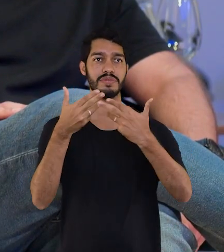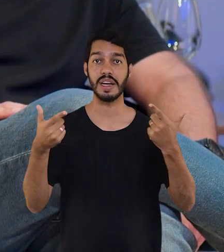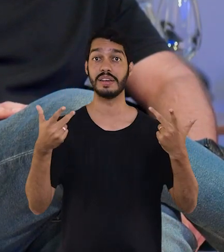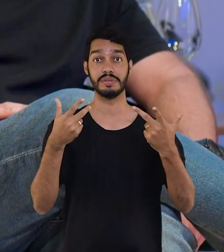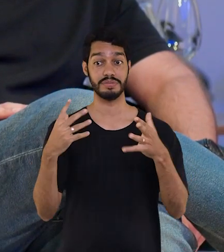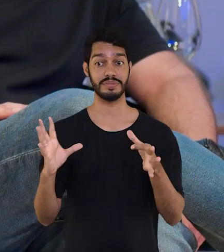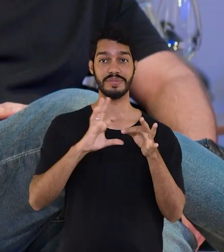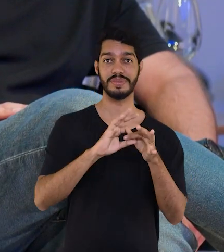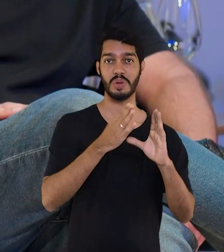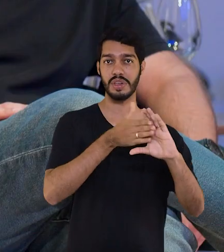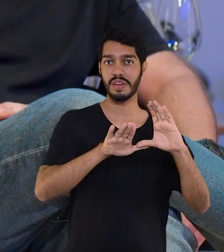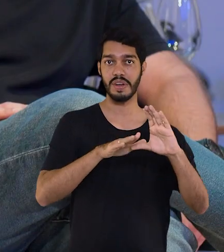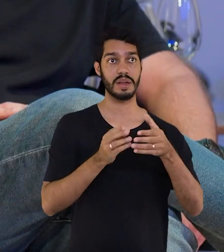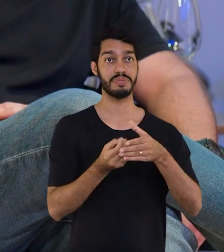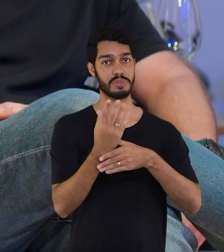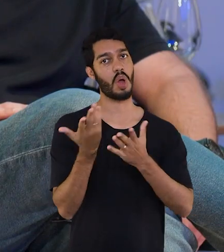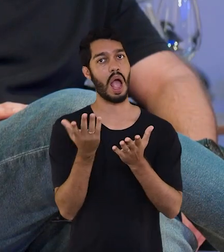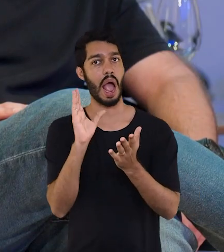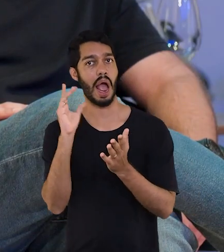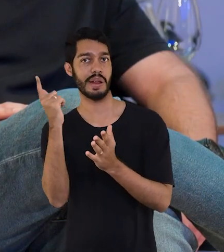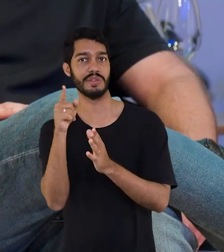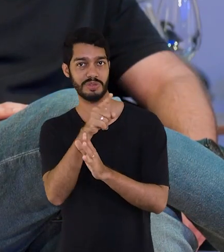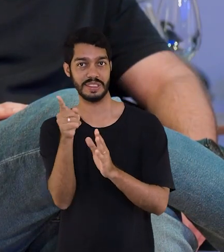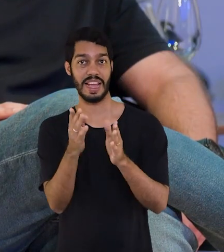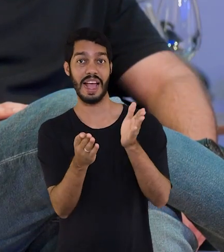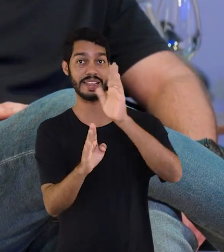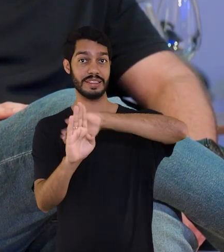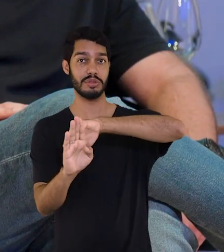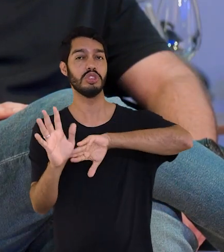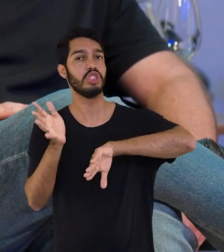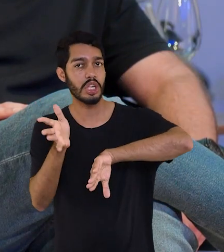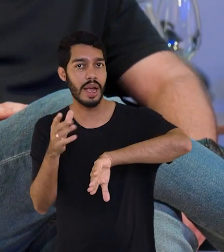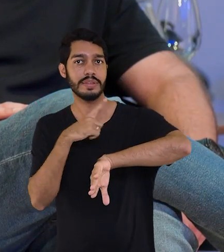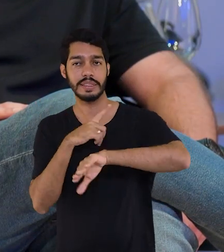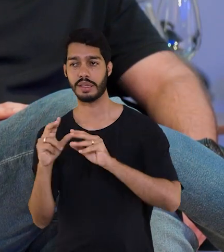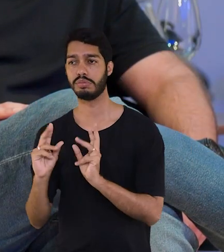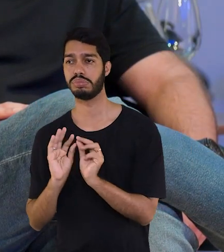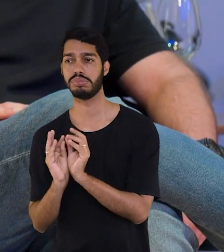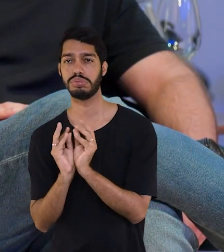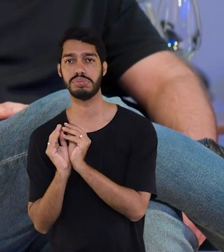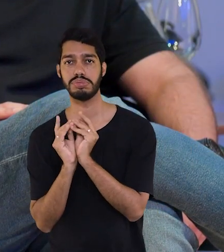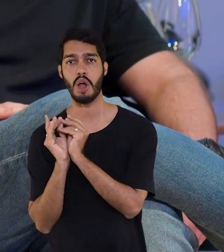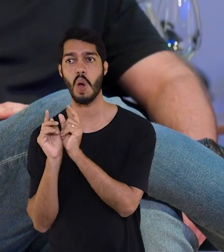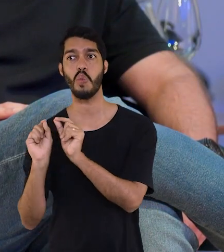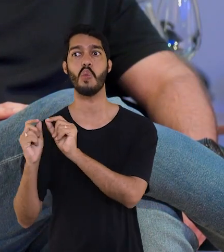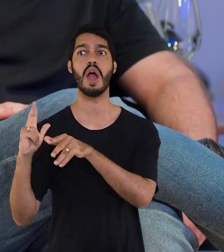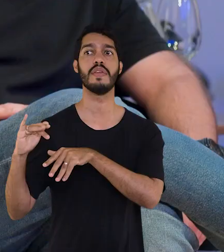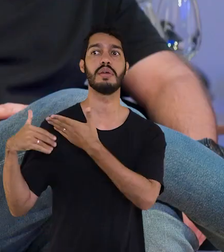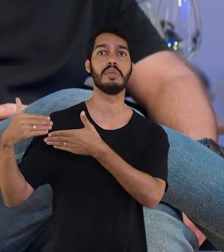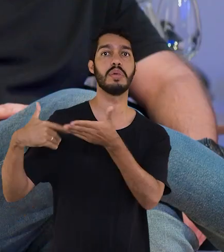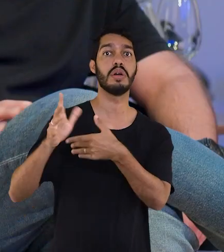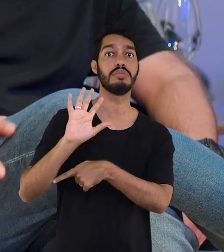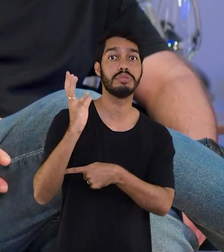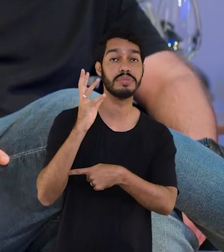integrada com o Canva. Então, assim, é um lançamento de um produto que surgiu do nada. Obviamente que nesse ramo, não sei se vocês já sabiam, mas já tinha um burburinho ali do que